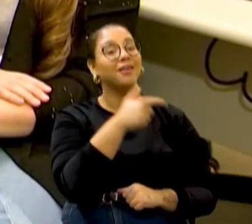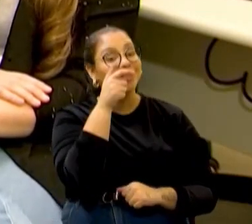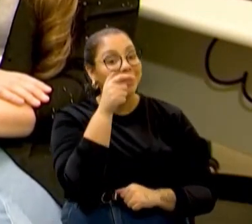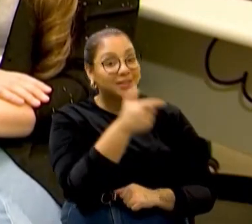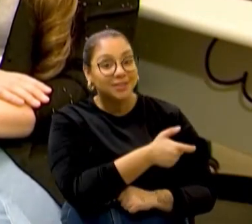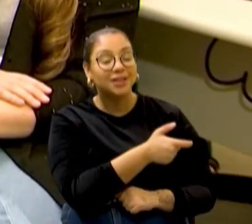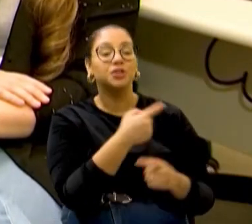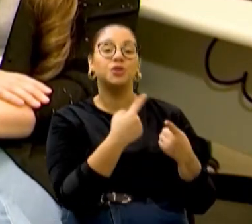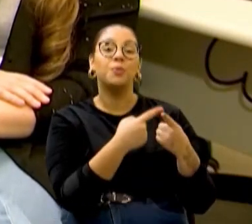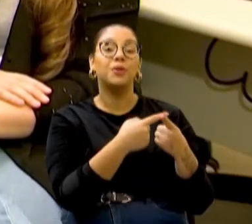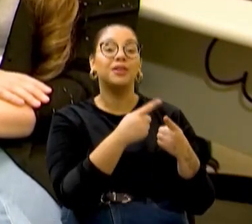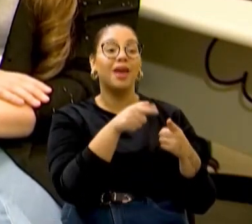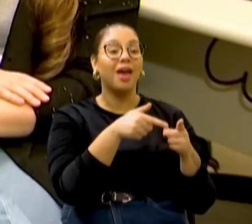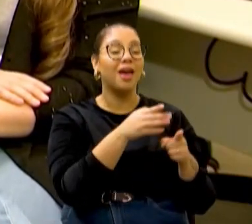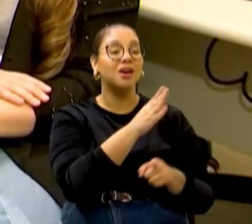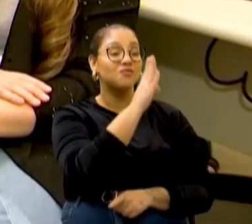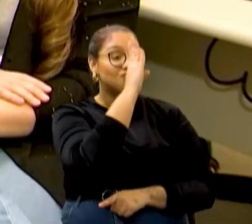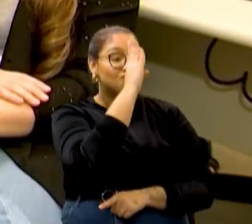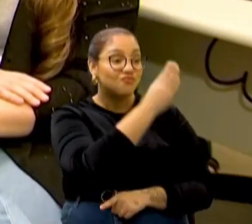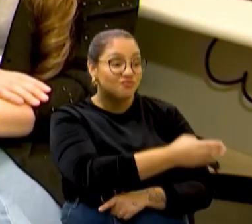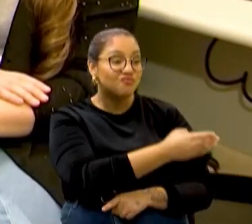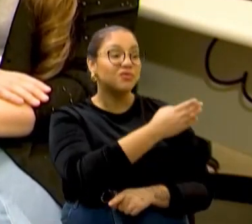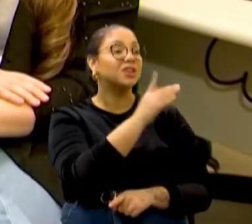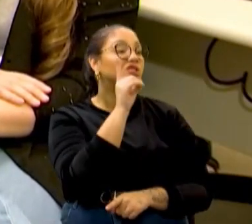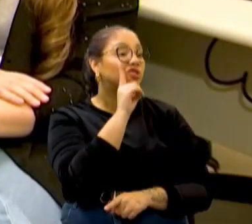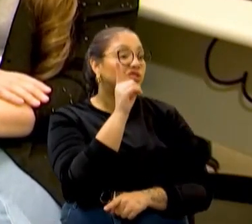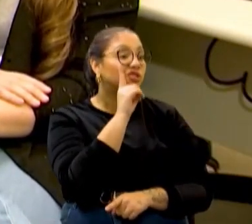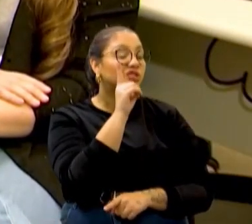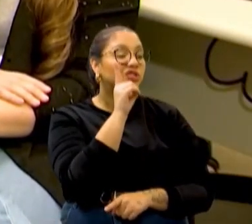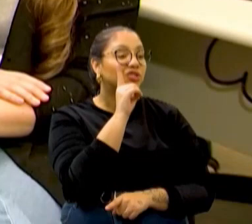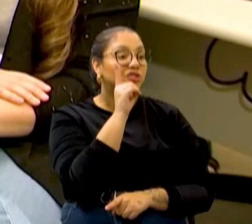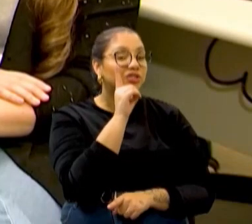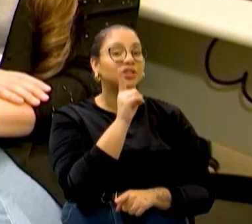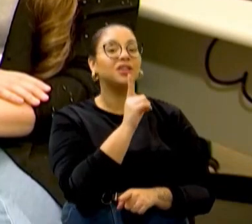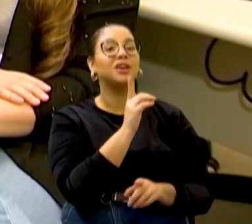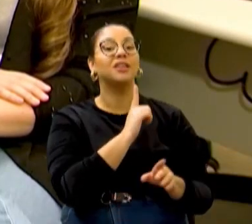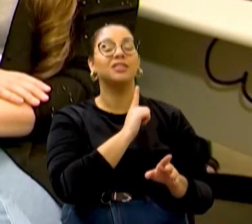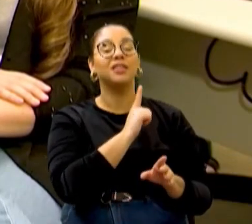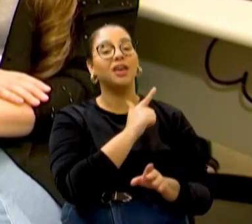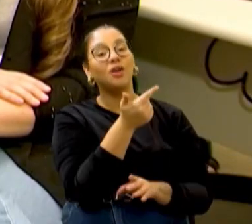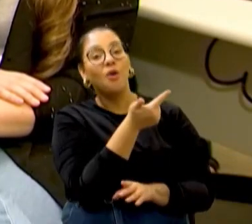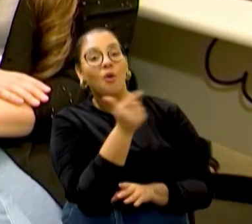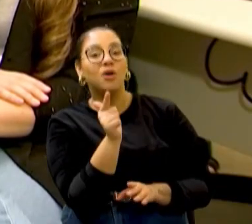eu acho que isso é bem interessante né porque foge um pouco né